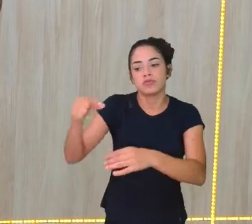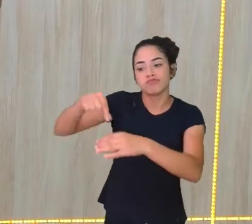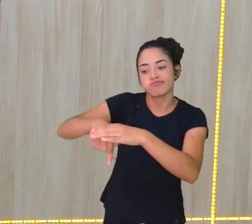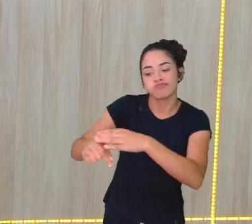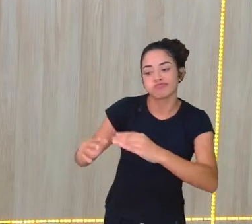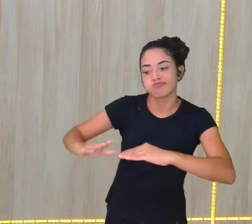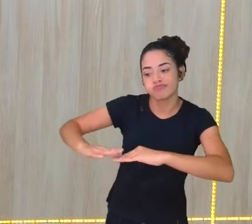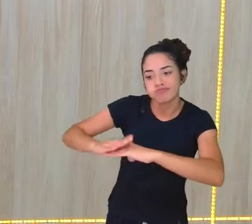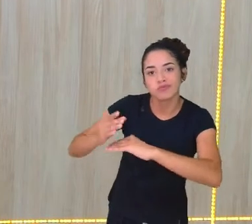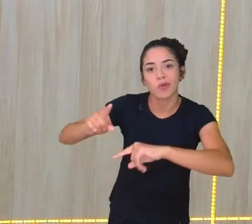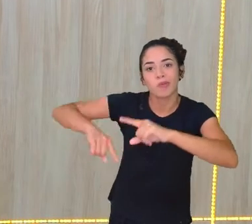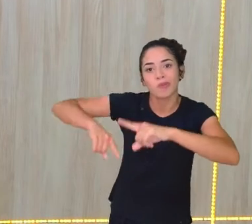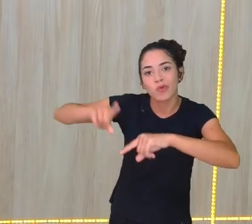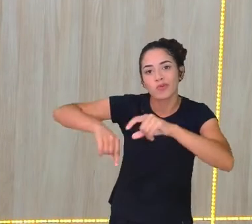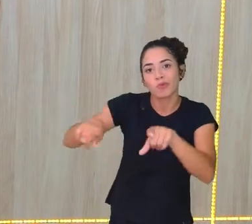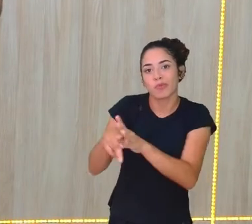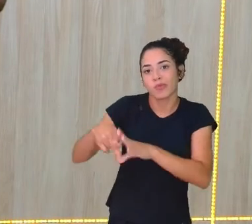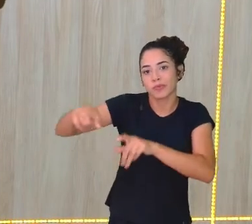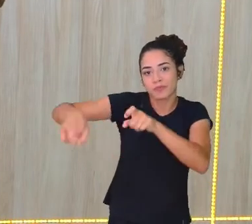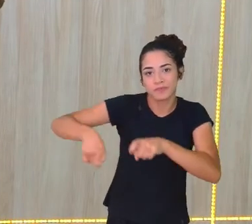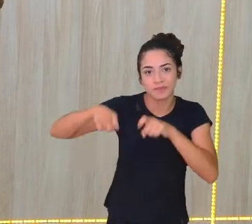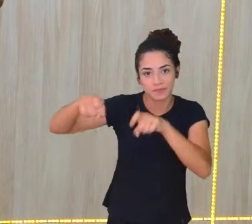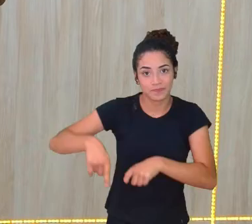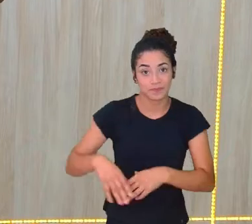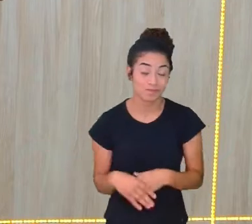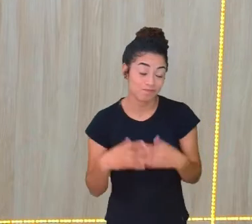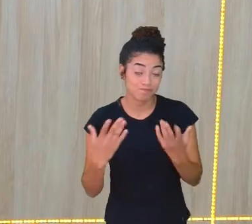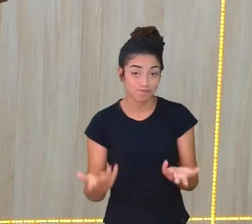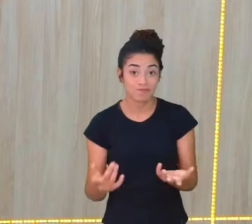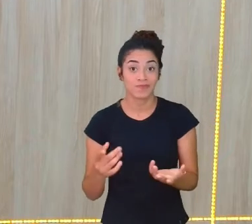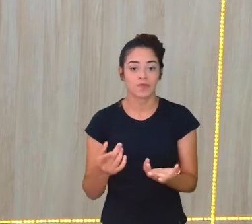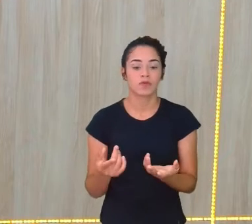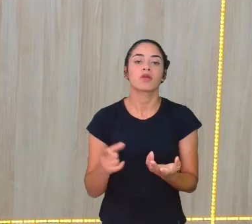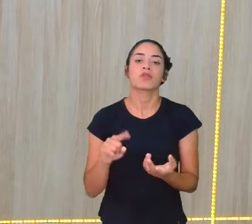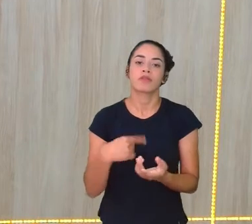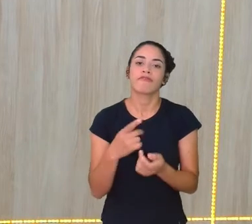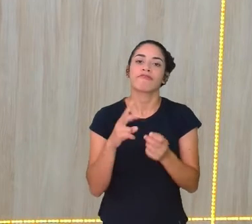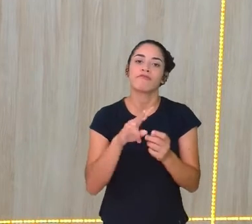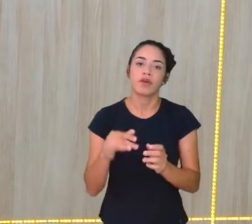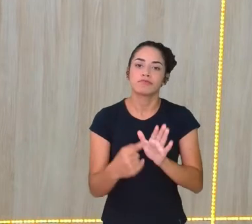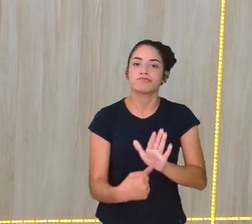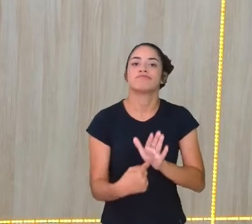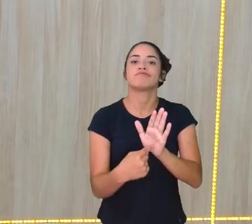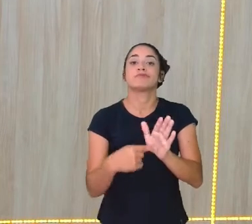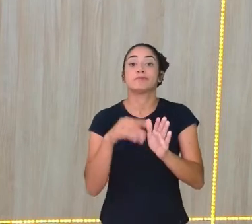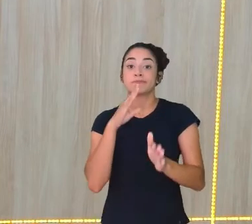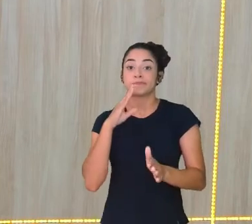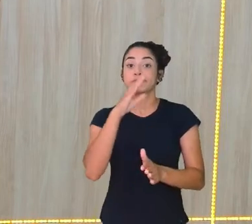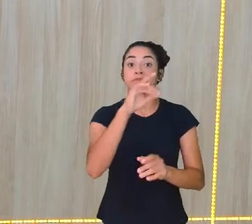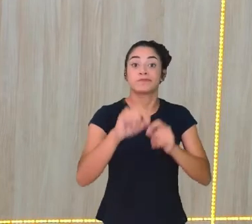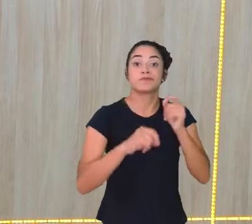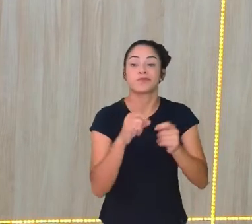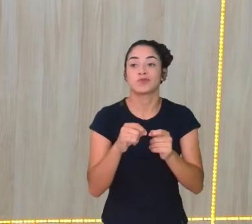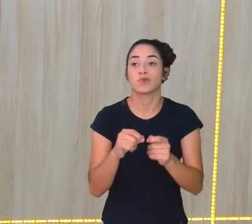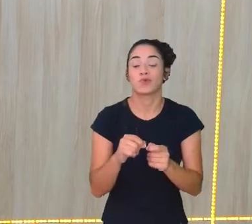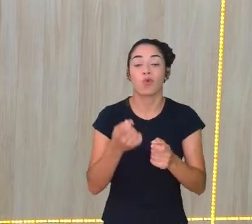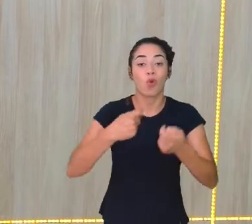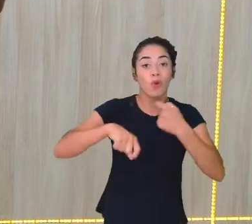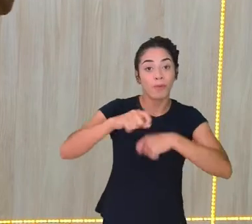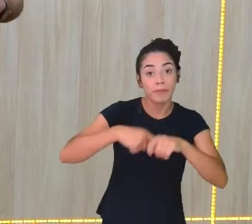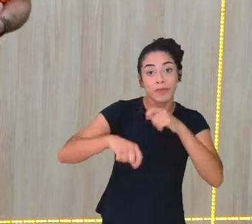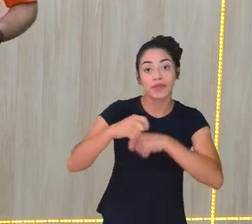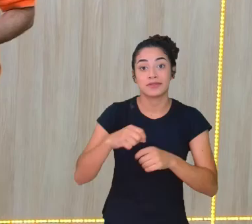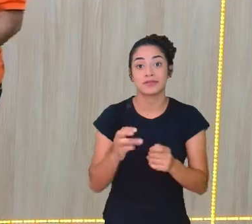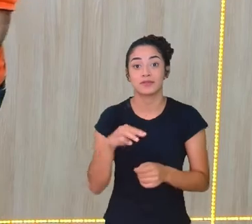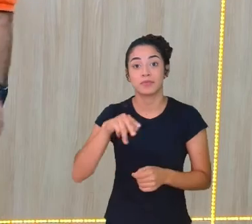né, produtos agrícolas. Então, nesse sentido, eles vão se destacar mais pelo comércio marítimo do que pela